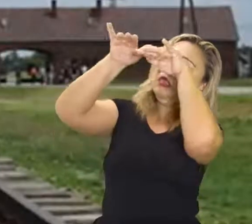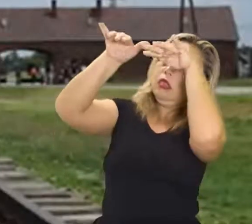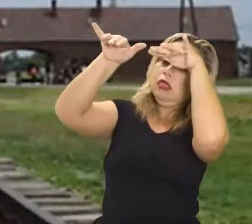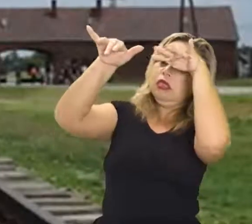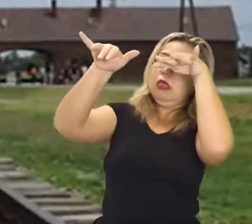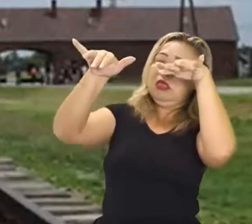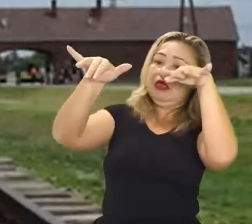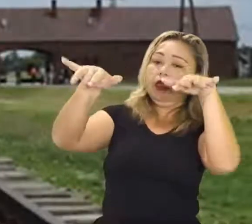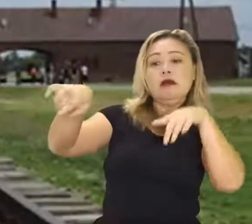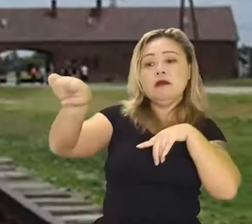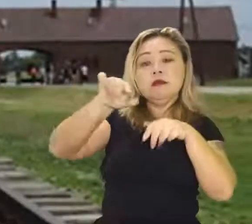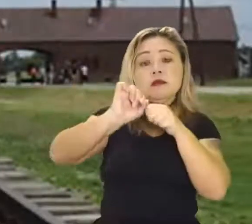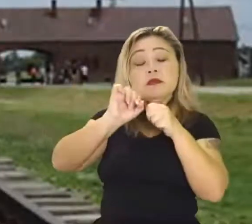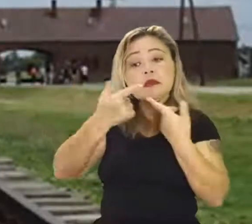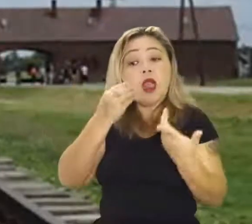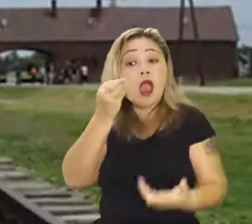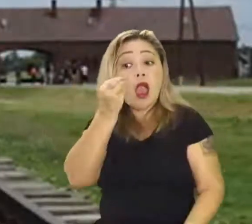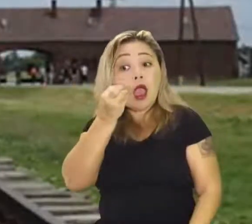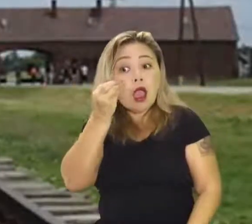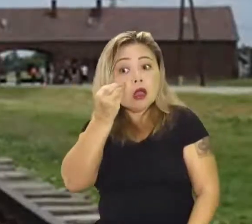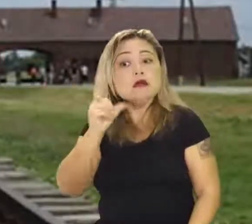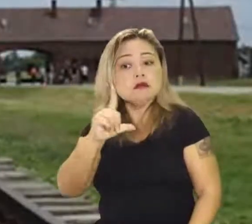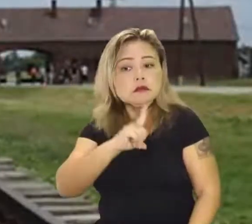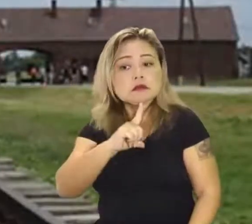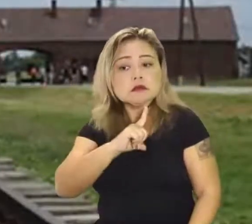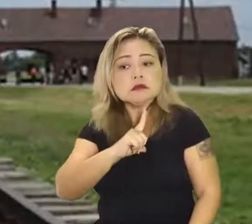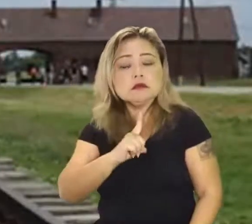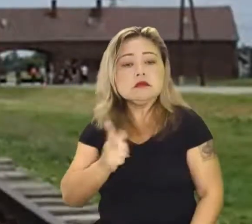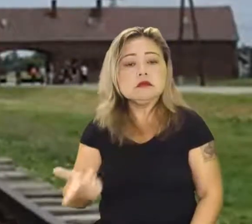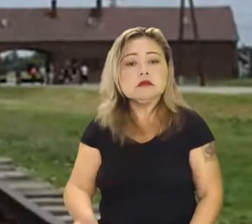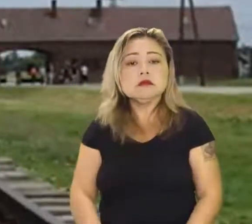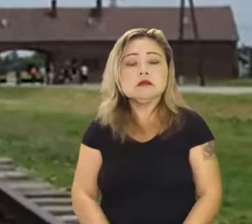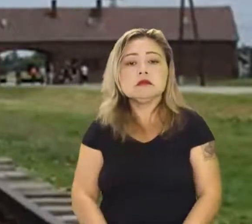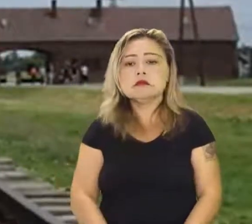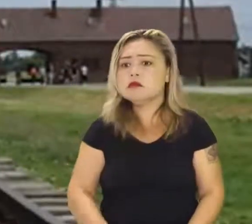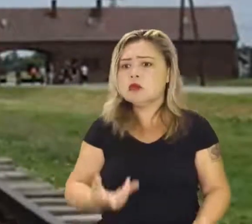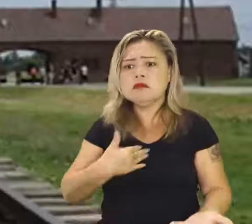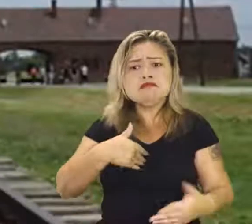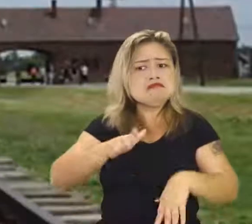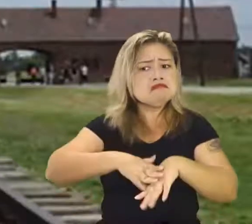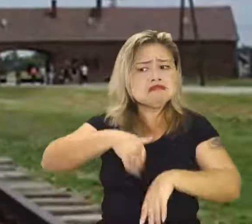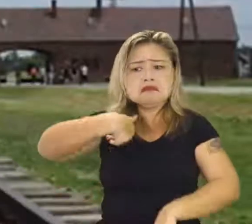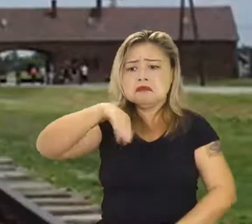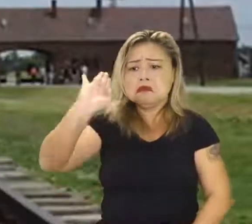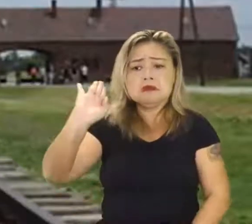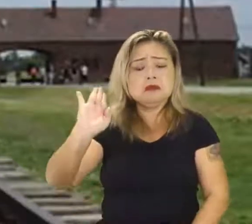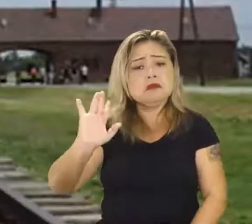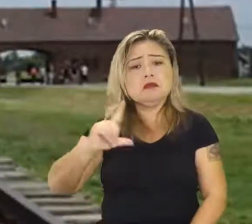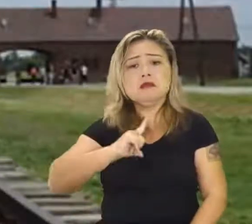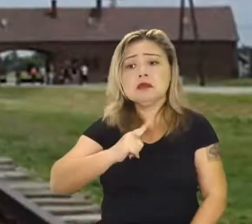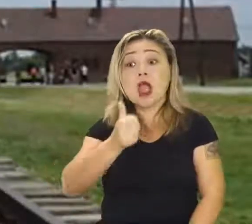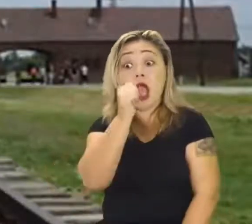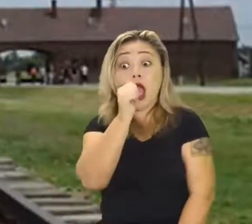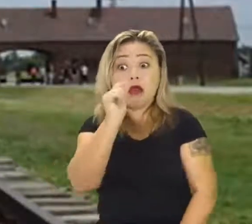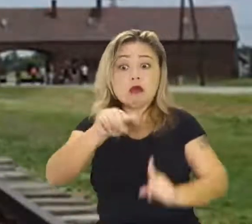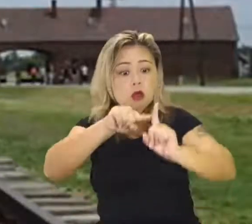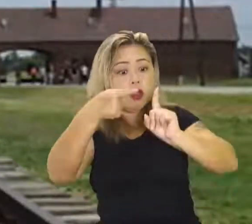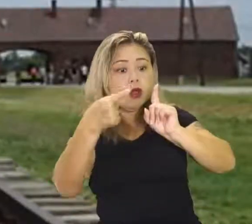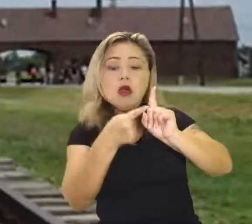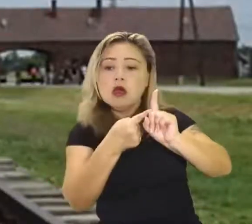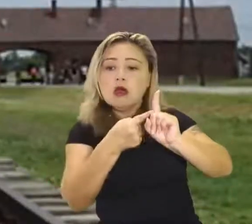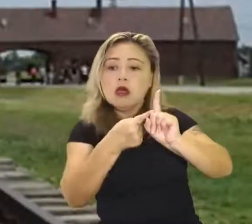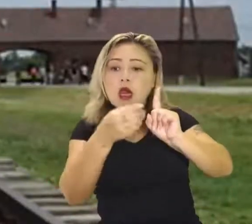concentração. Experiências que foram feitas foram muitas. As mulheres grávidas